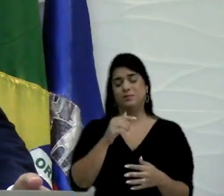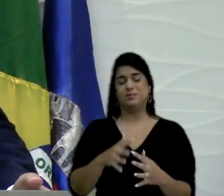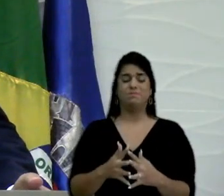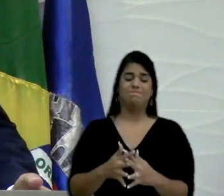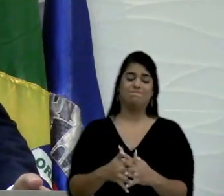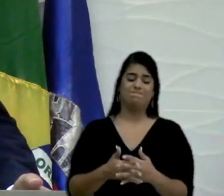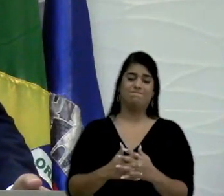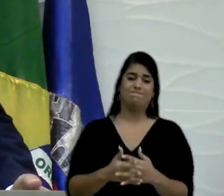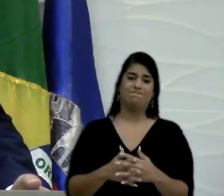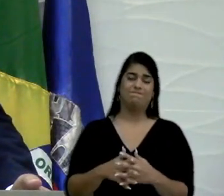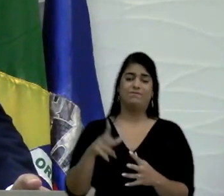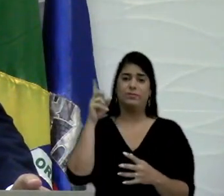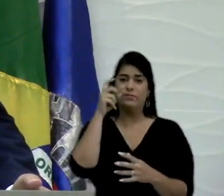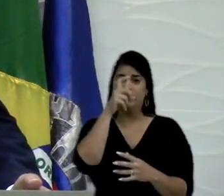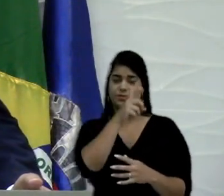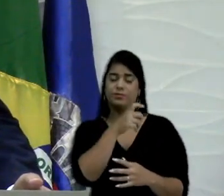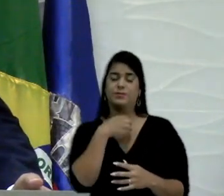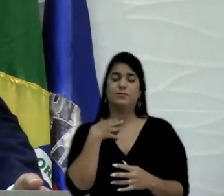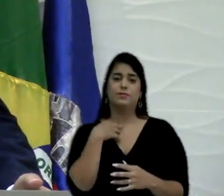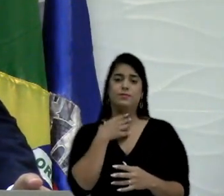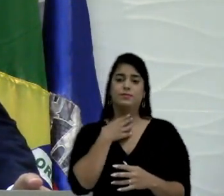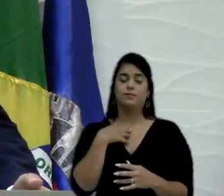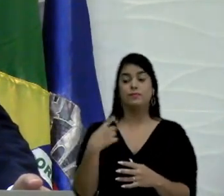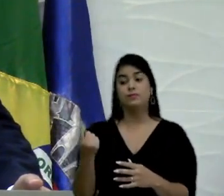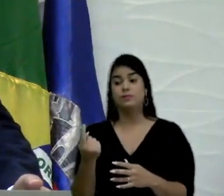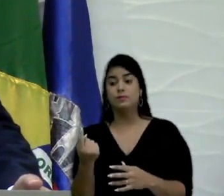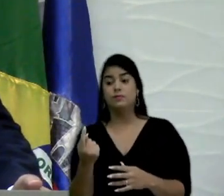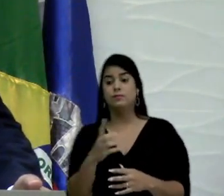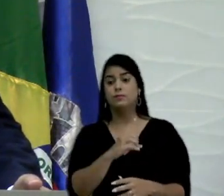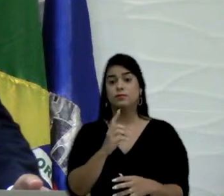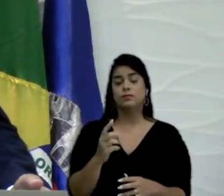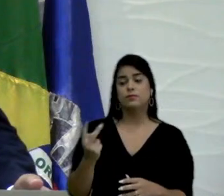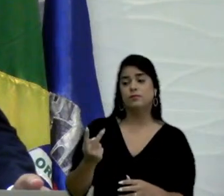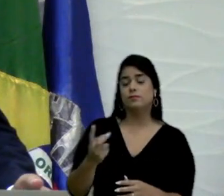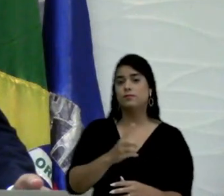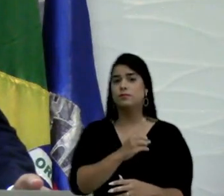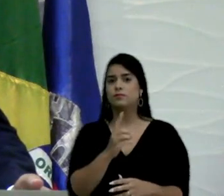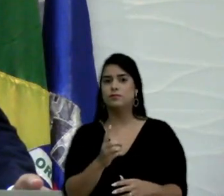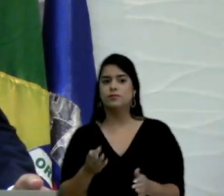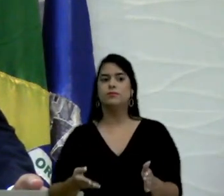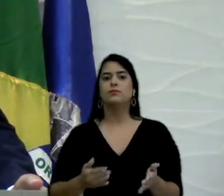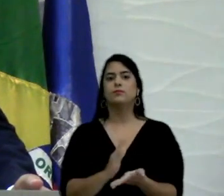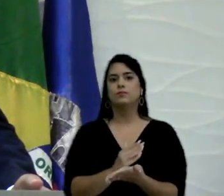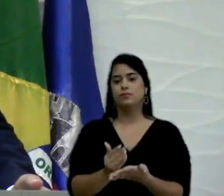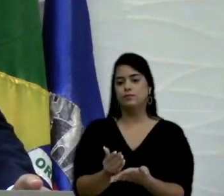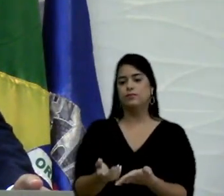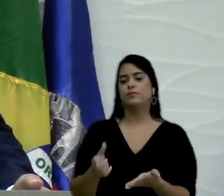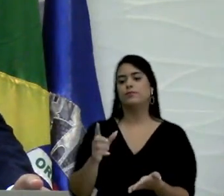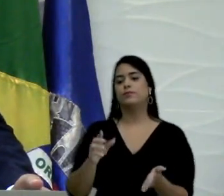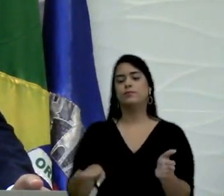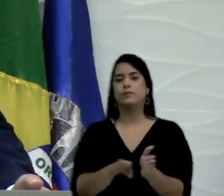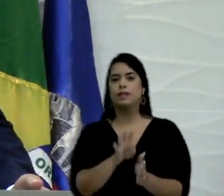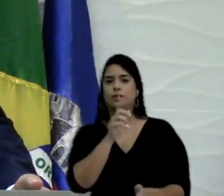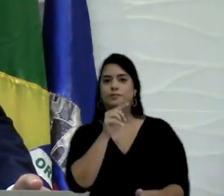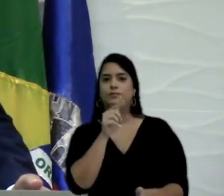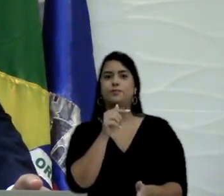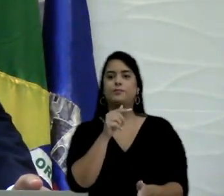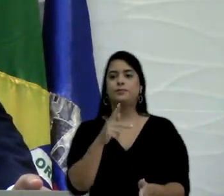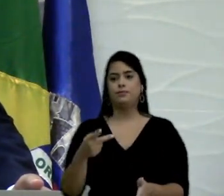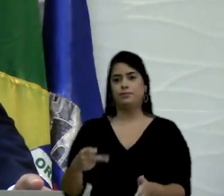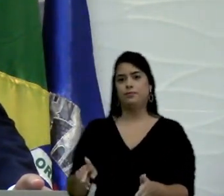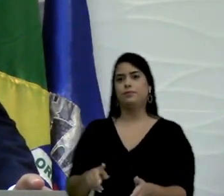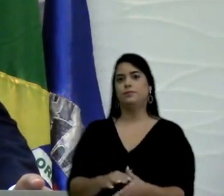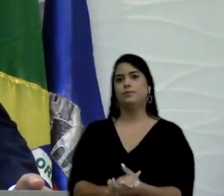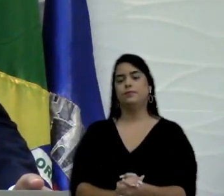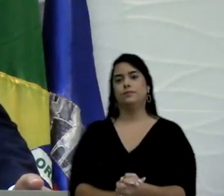caminhão d'água Coloca sua água com um dia dois na frente começa a chegar água naquela rede porque não tem divulgação Isso foi uma das coas que a gente